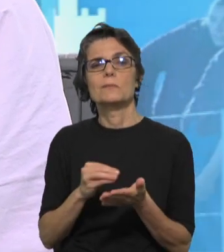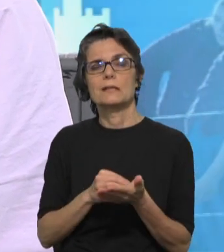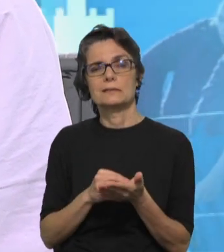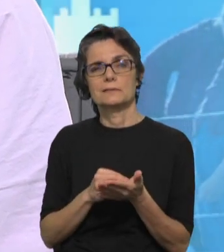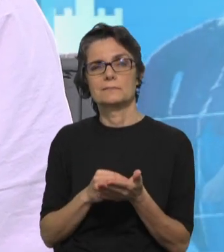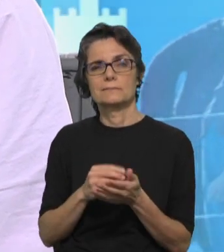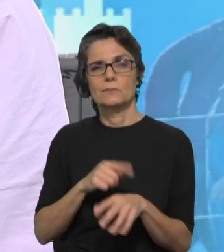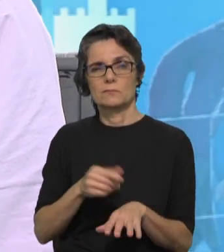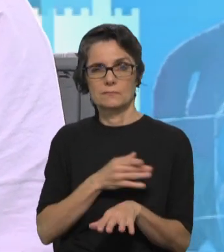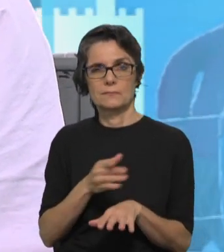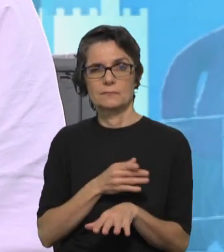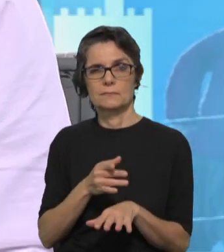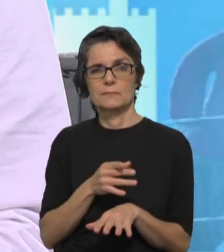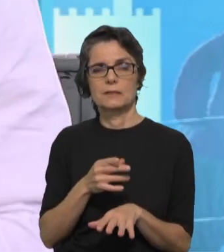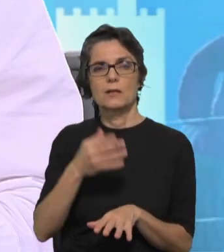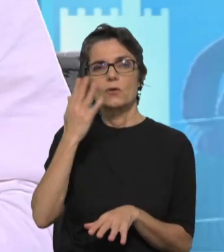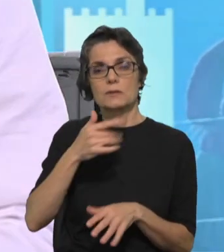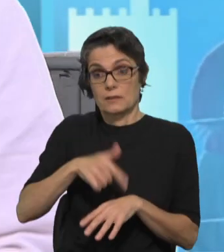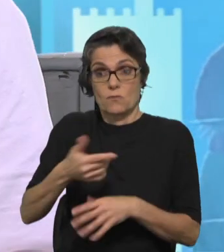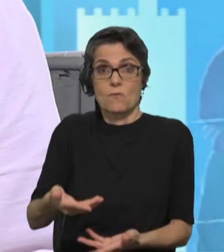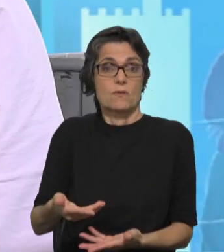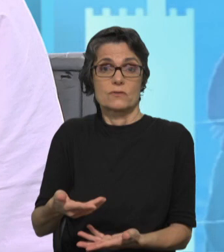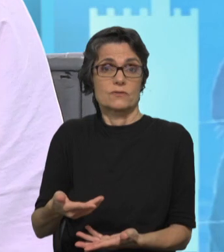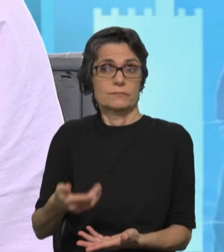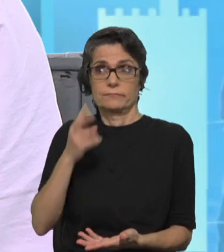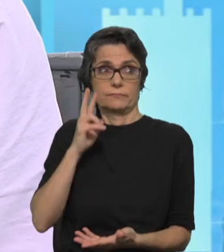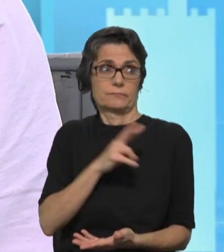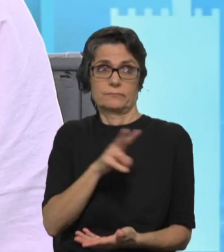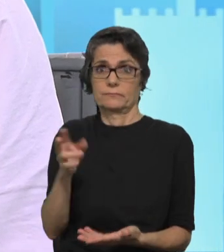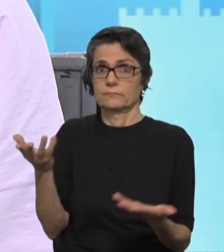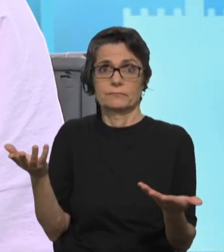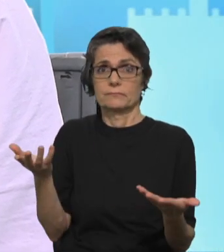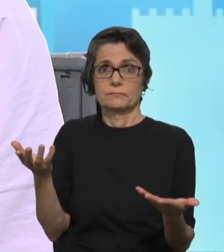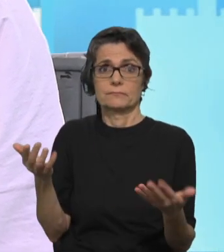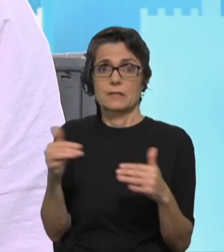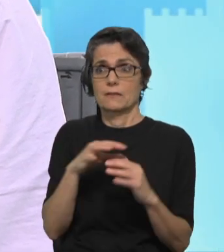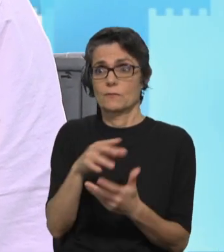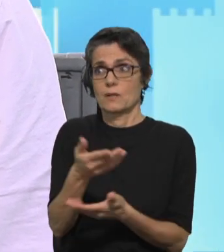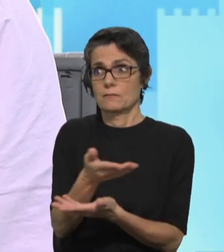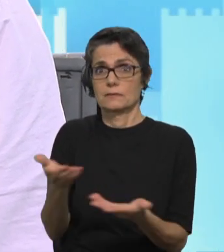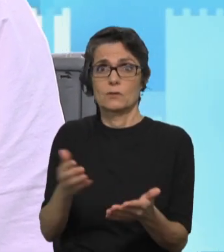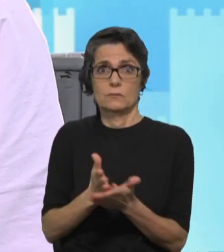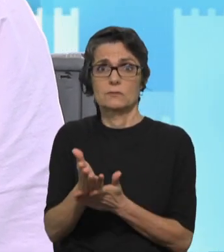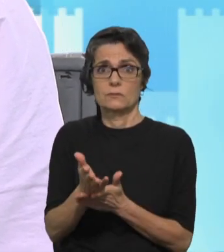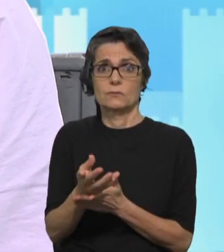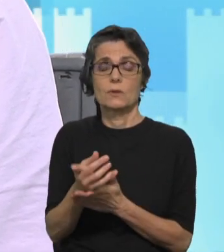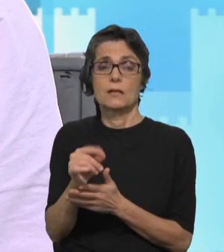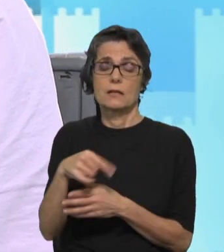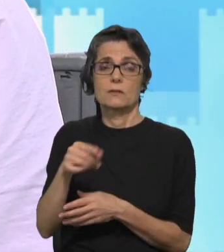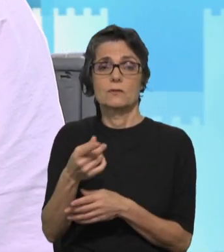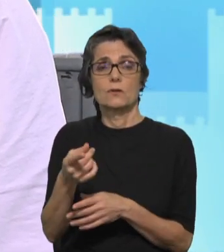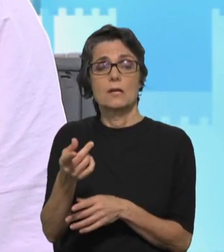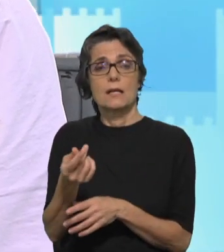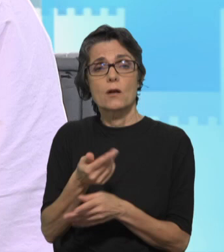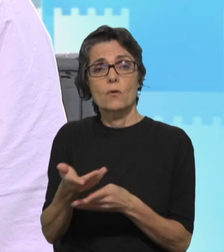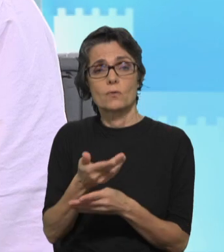também, nos dias de hoje, um pouco por todo o mundo também se vive, e nós também, no interior da Economia de Francisco, tentamos trabalhar muito